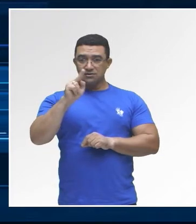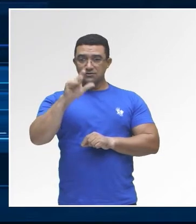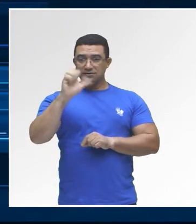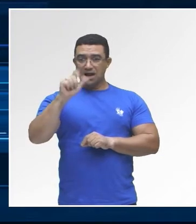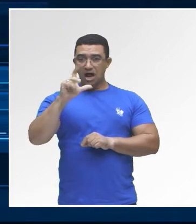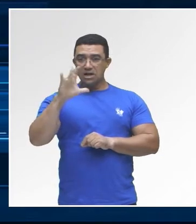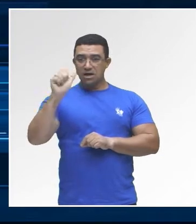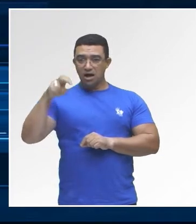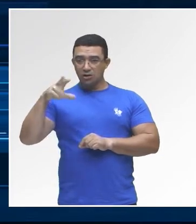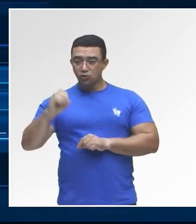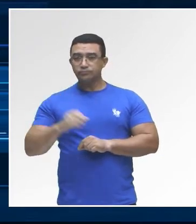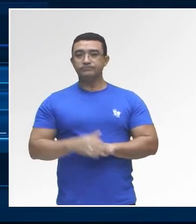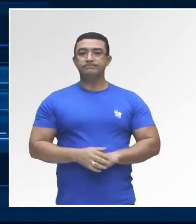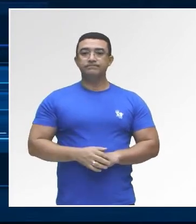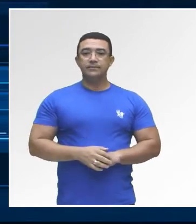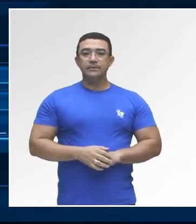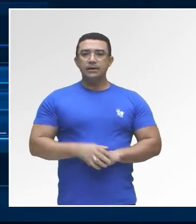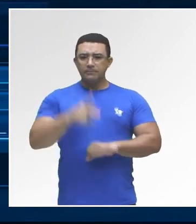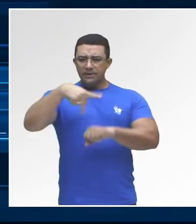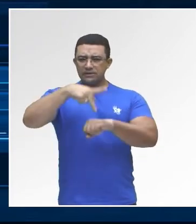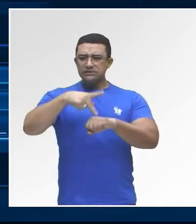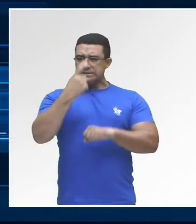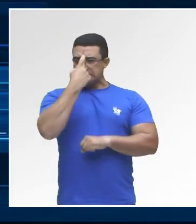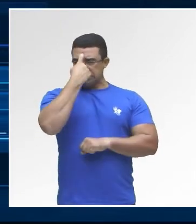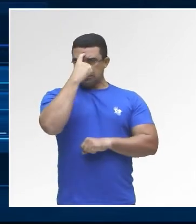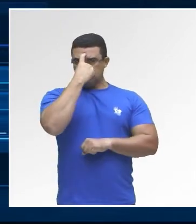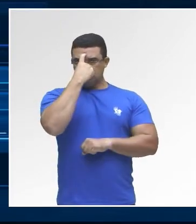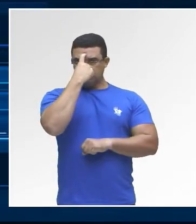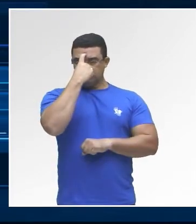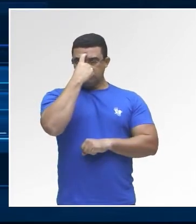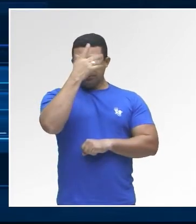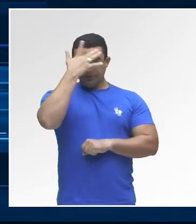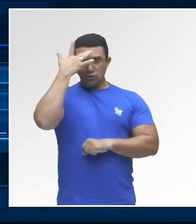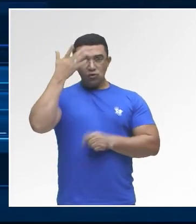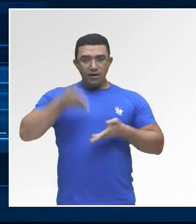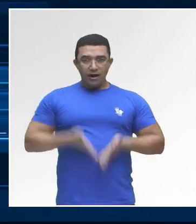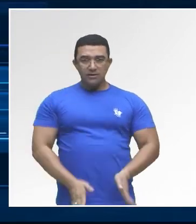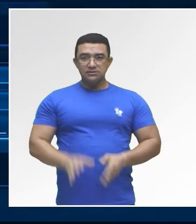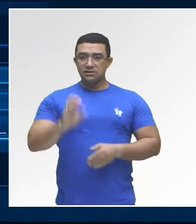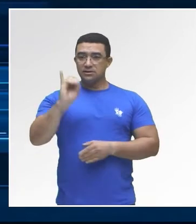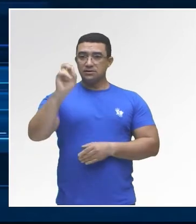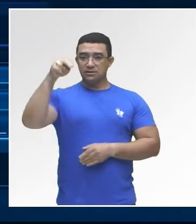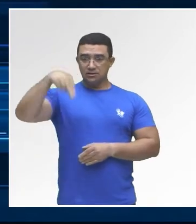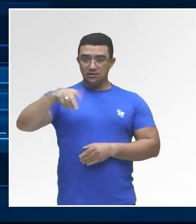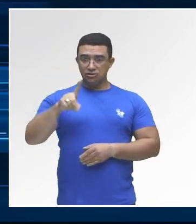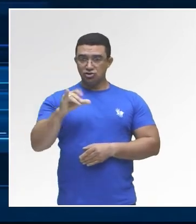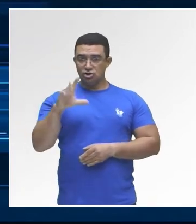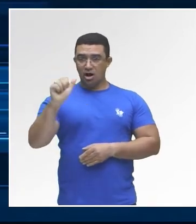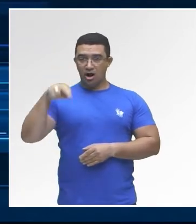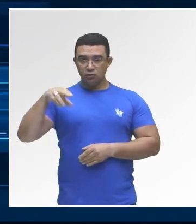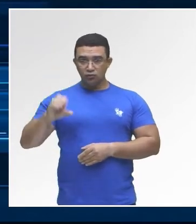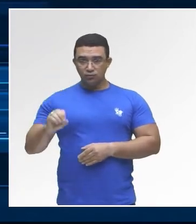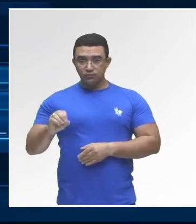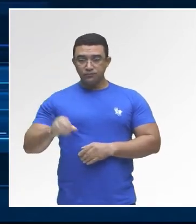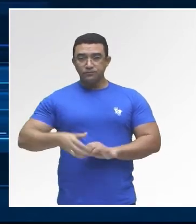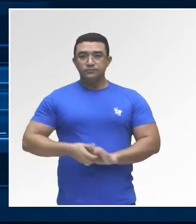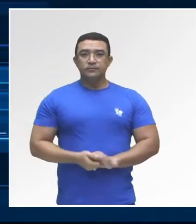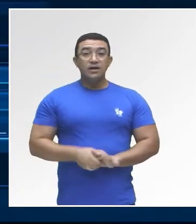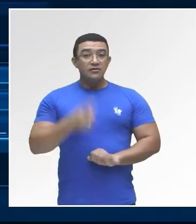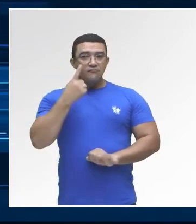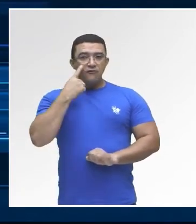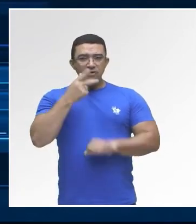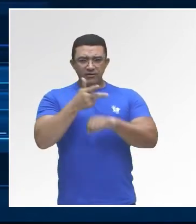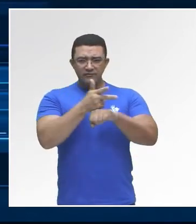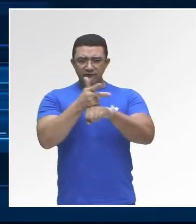India, Indian. Bem, então vocês acompanharam, né, essa primeira parte de um vídeo em